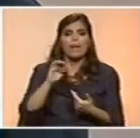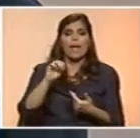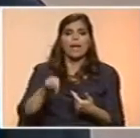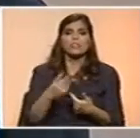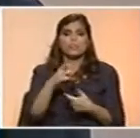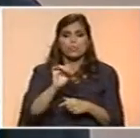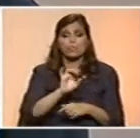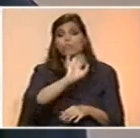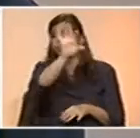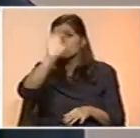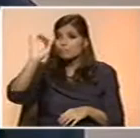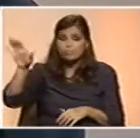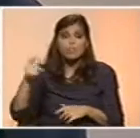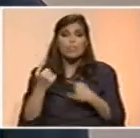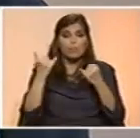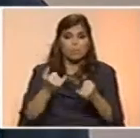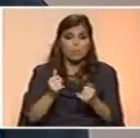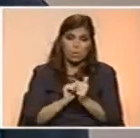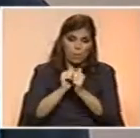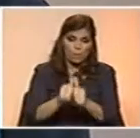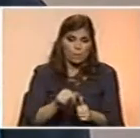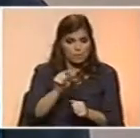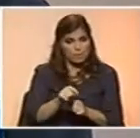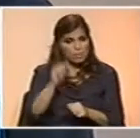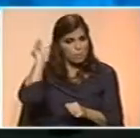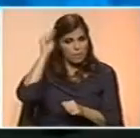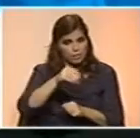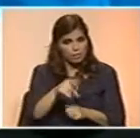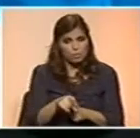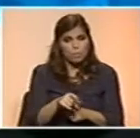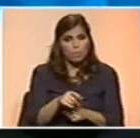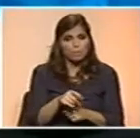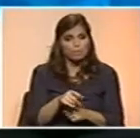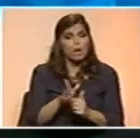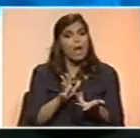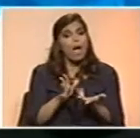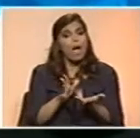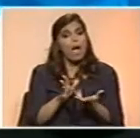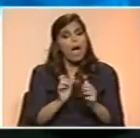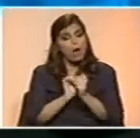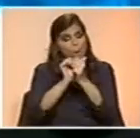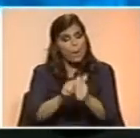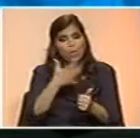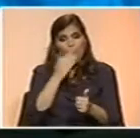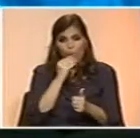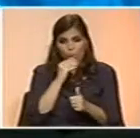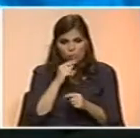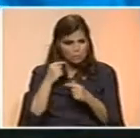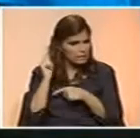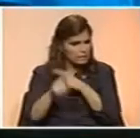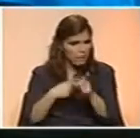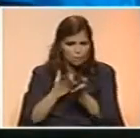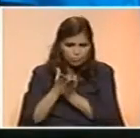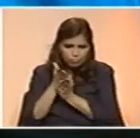atribuição e eles depois fazem... E esses buddies, ou padrinhos, acompanham aquele estudante depois durante todo o tempo que ele